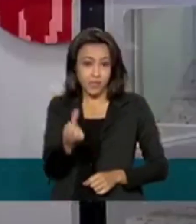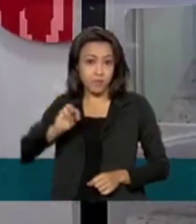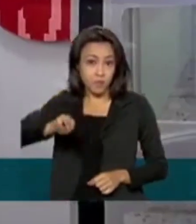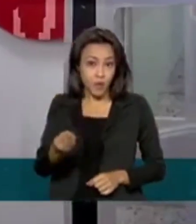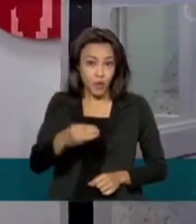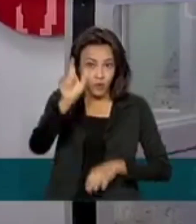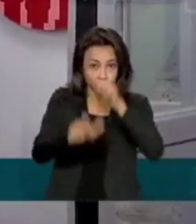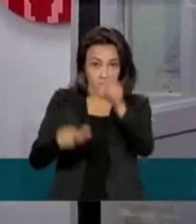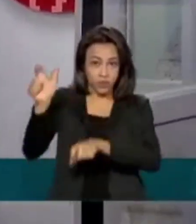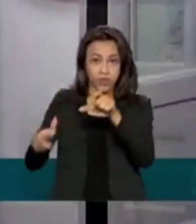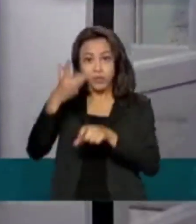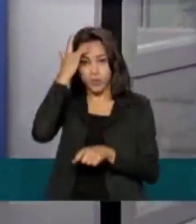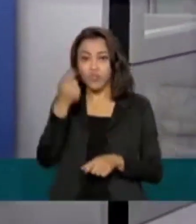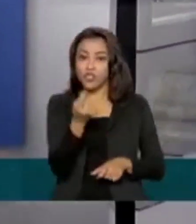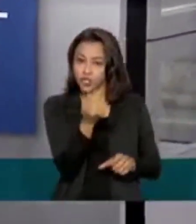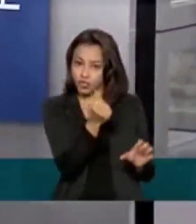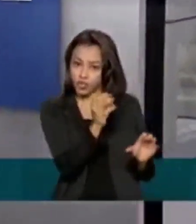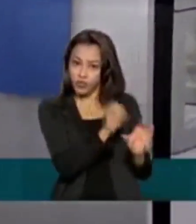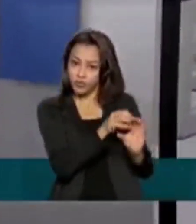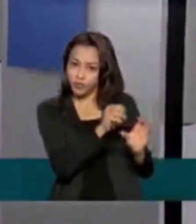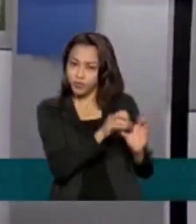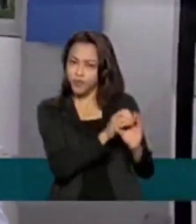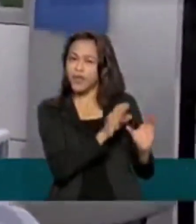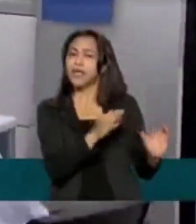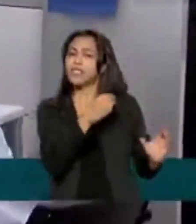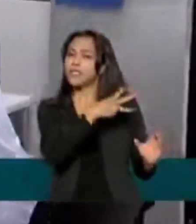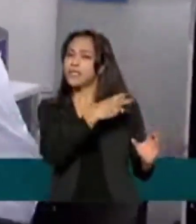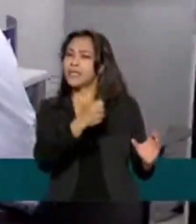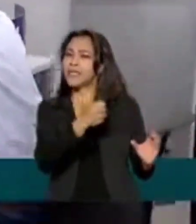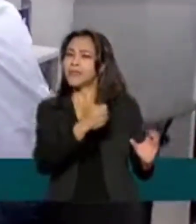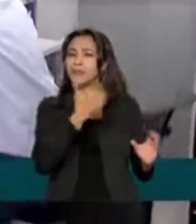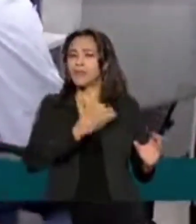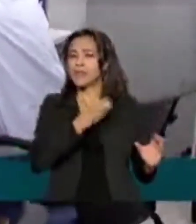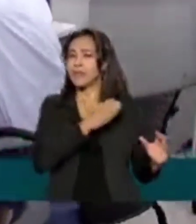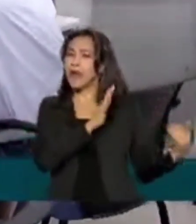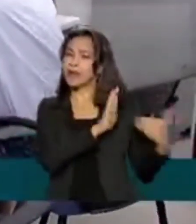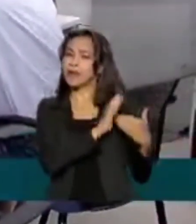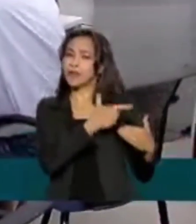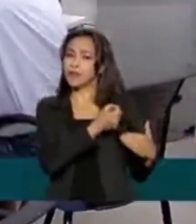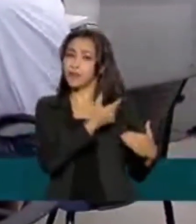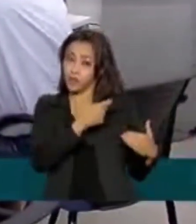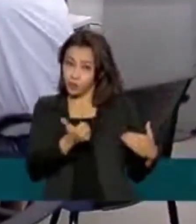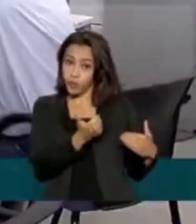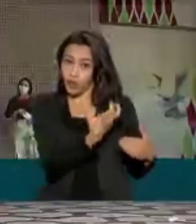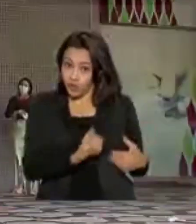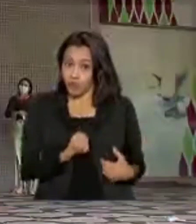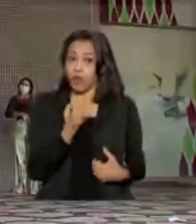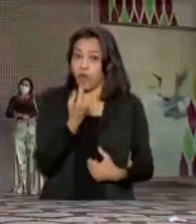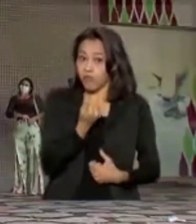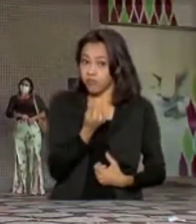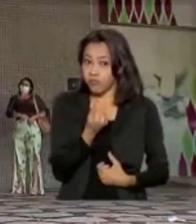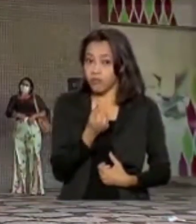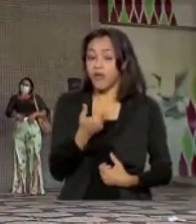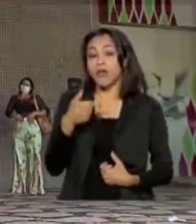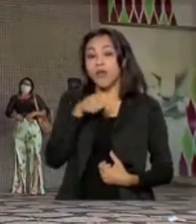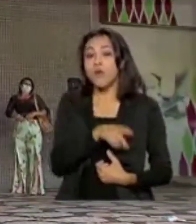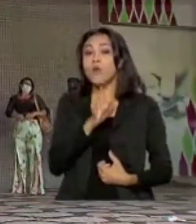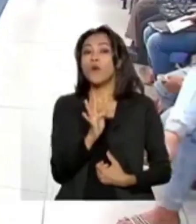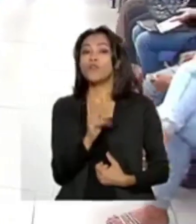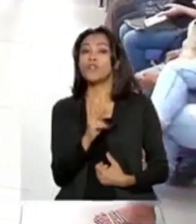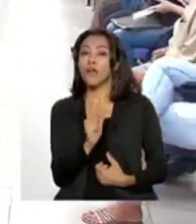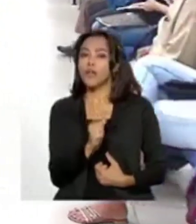que tinham saldo em 31 de dezembro de 2021 receberam o crédito. Pelo aplicativo do FGTS, o trabalhador